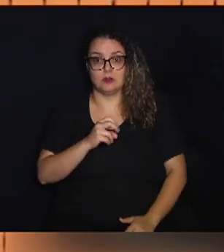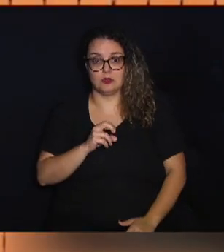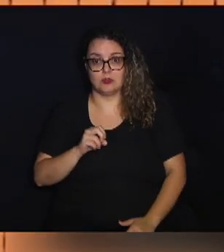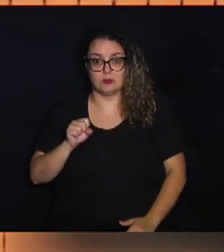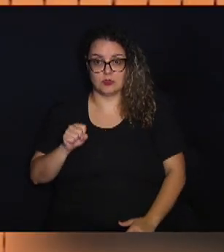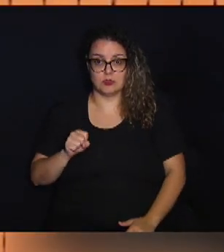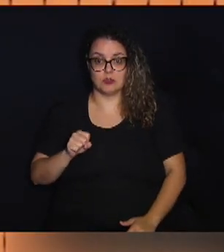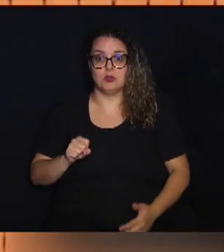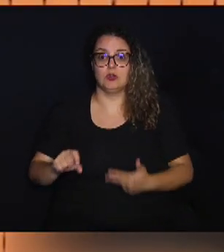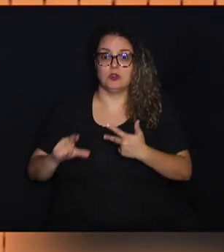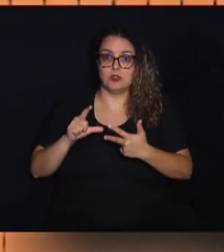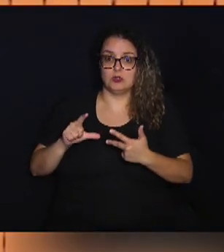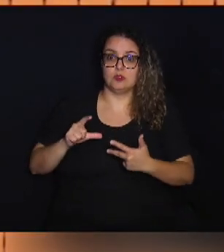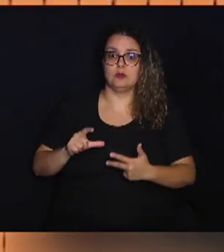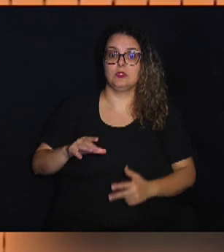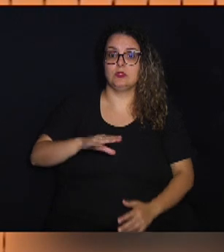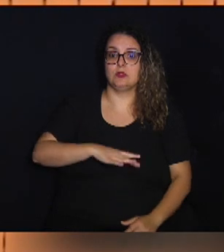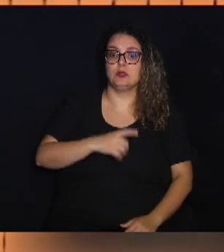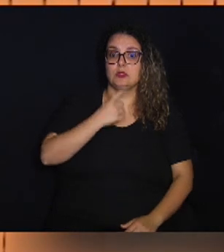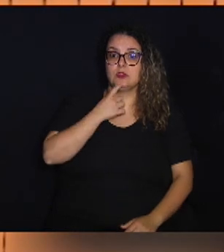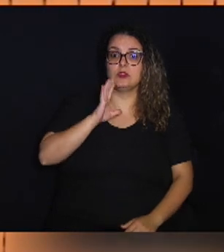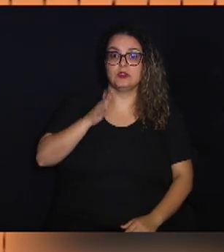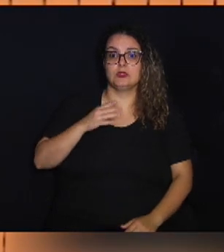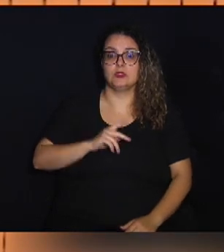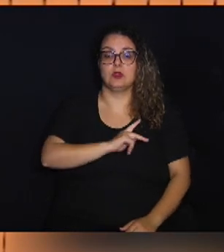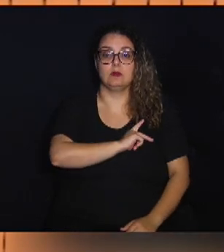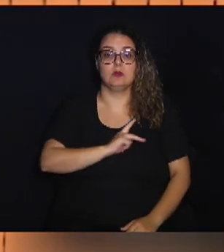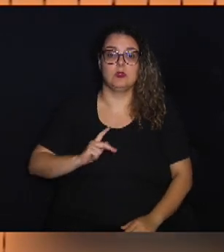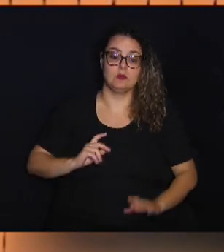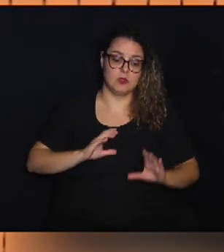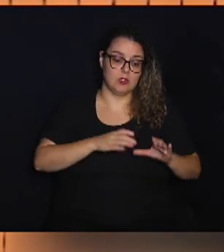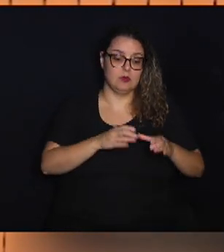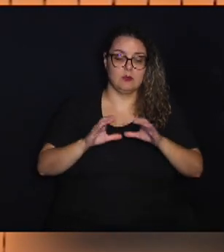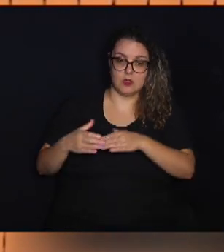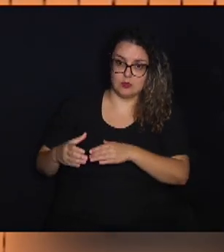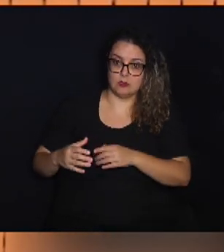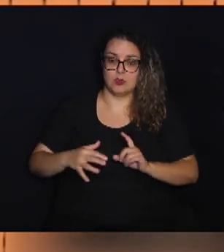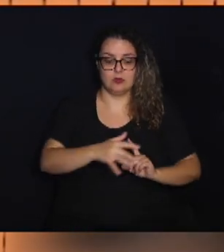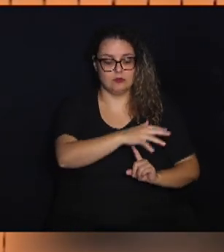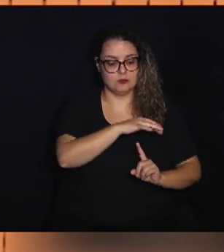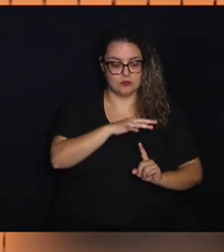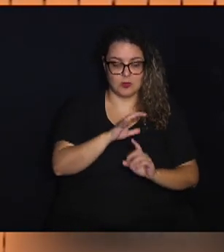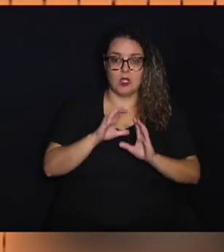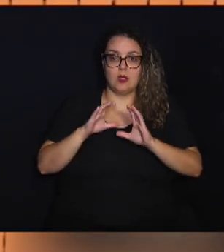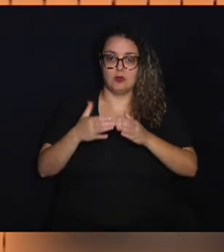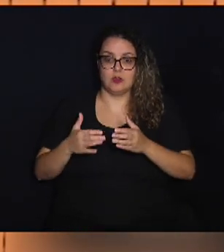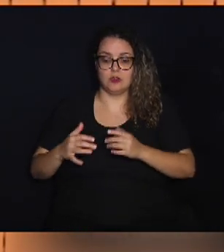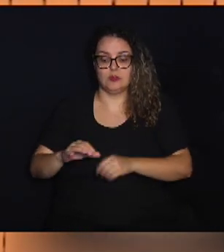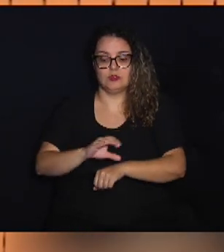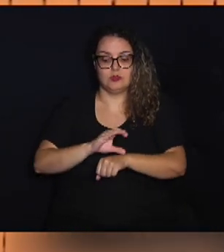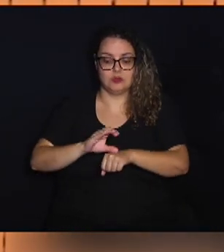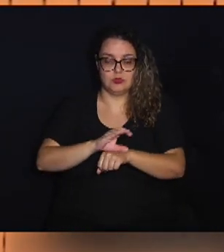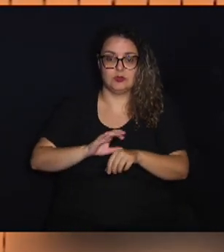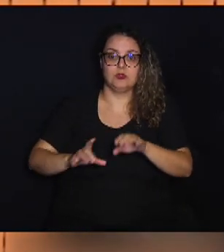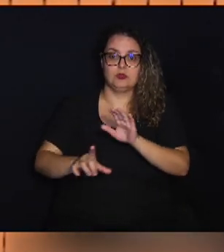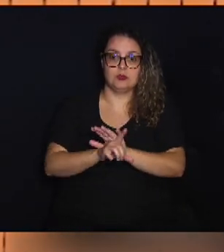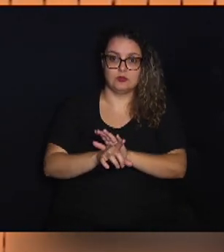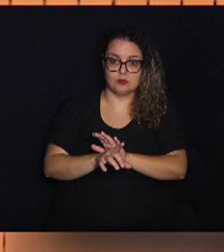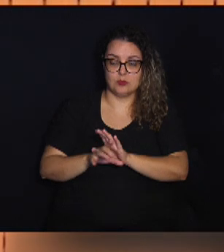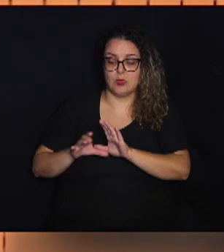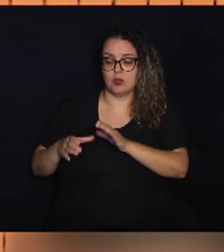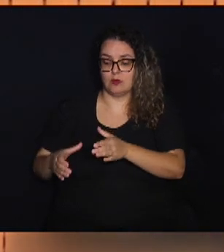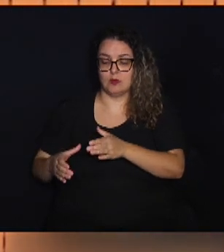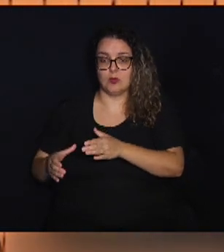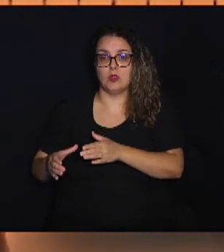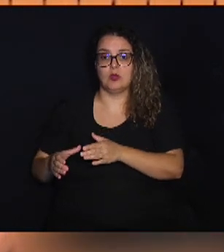No Legislativo Campineiro, já presidiu as comissões de Meio Ambiente, Comissão de Constituição e Legalidade, da